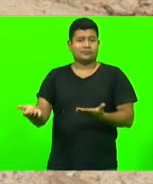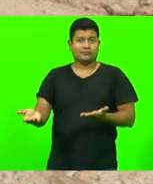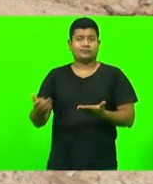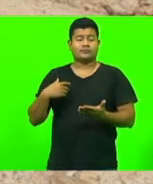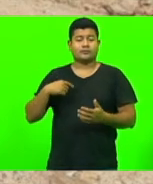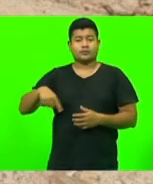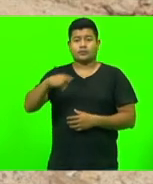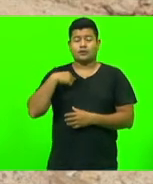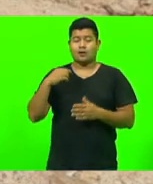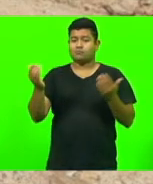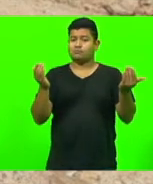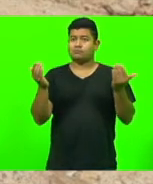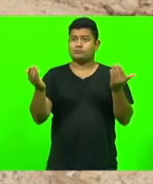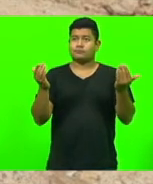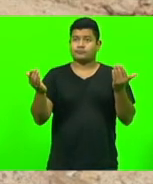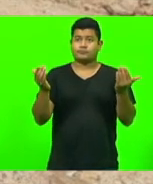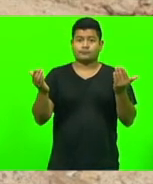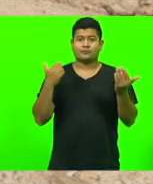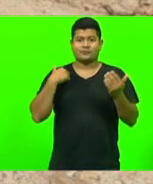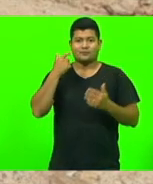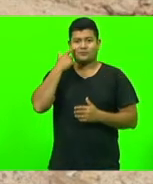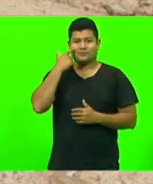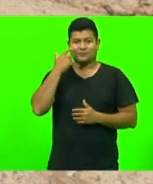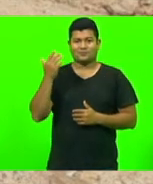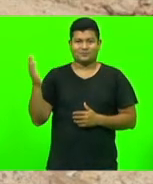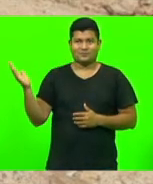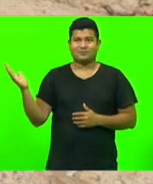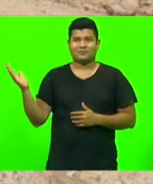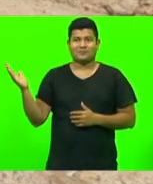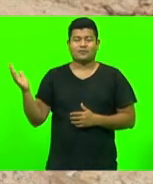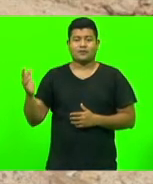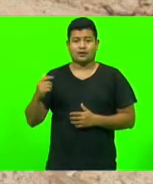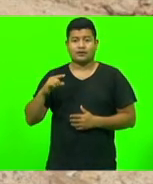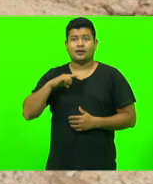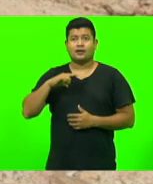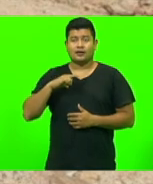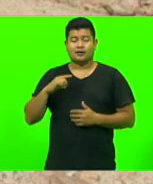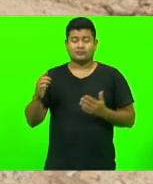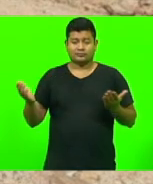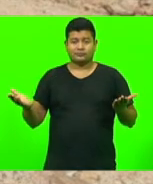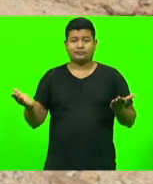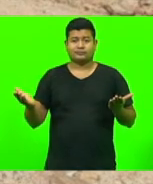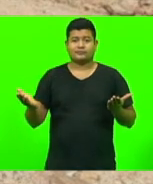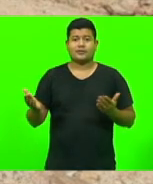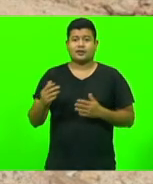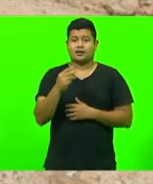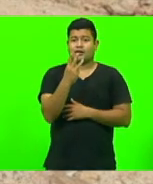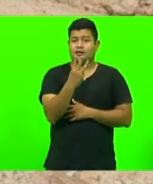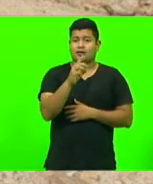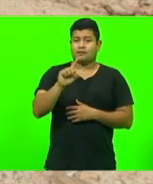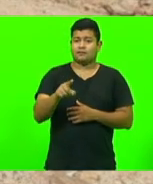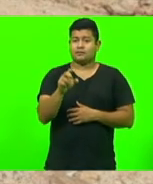um comparativo aqui de gráficos, nós temos esta situação aqui. 3,7